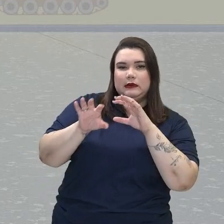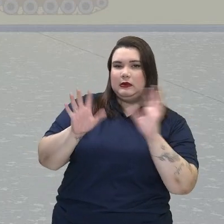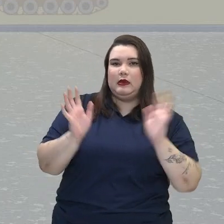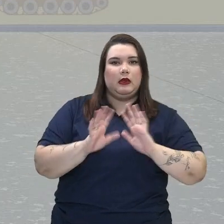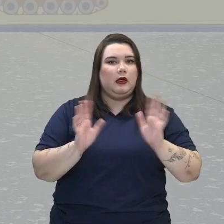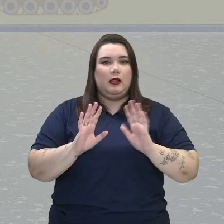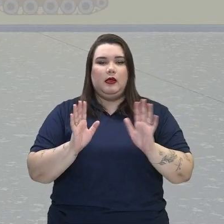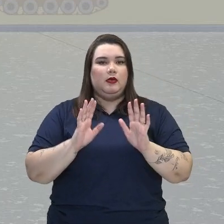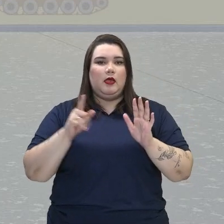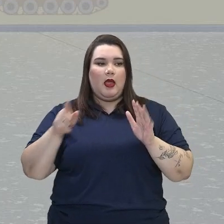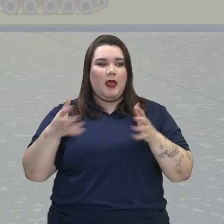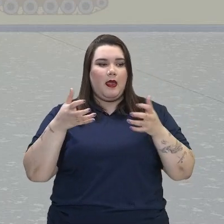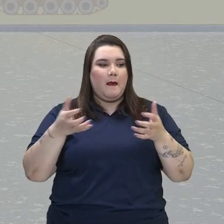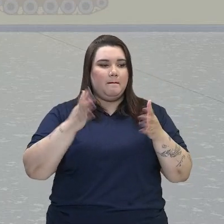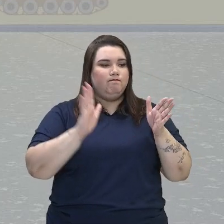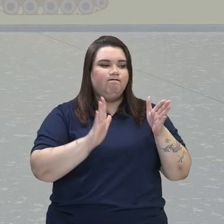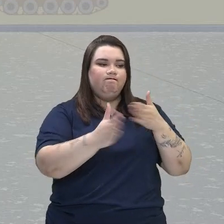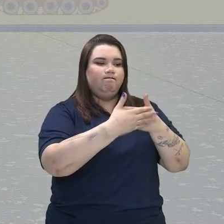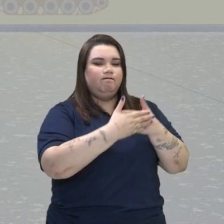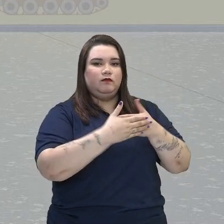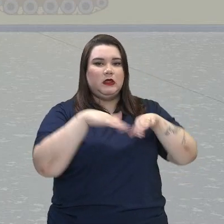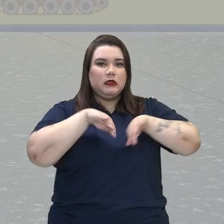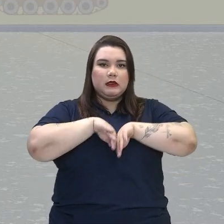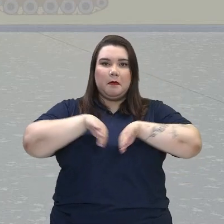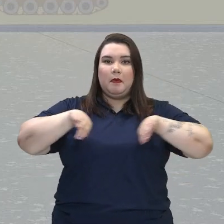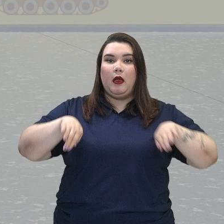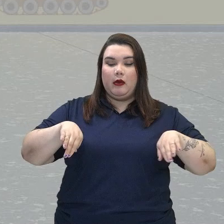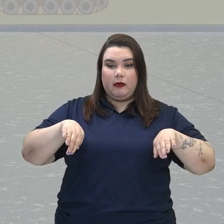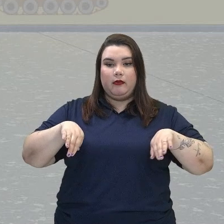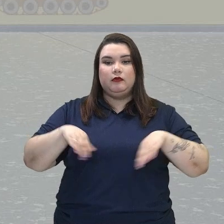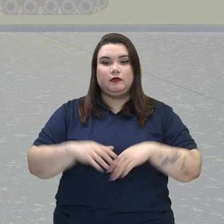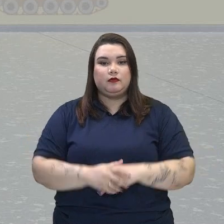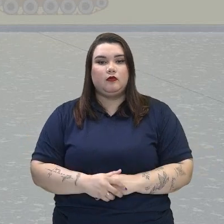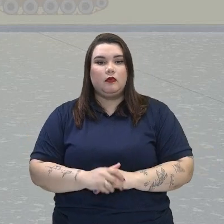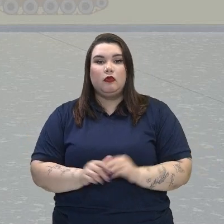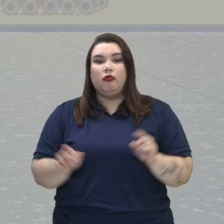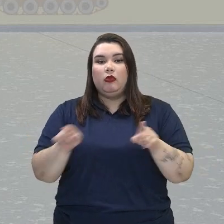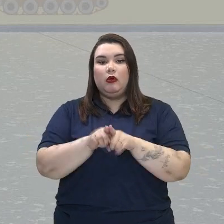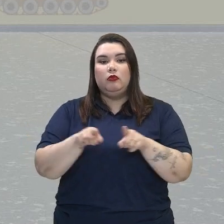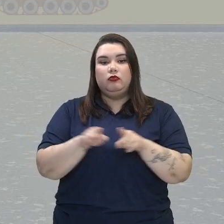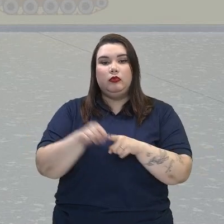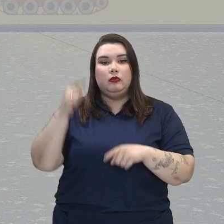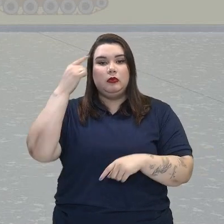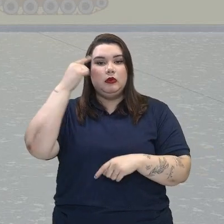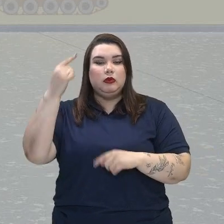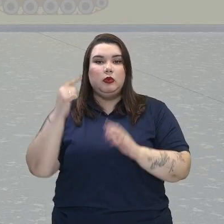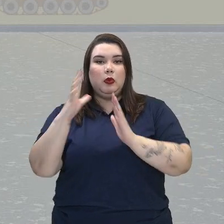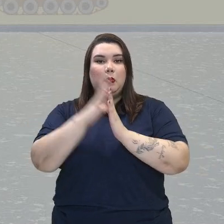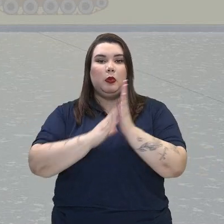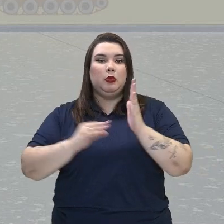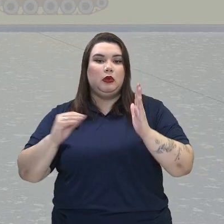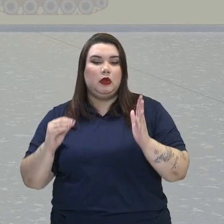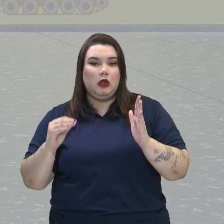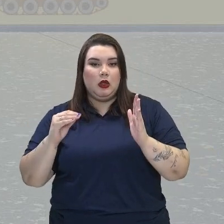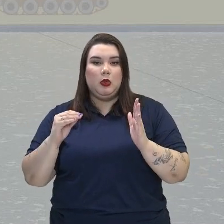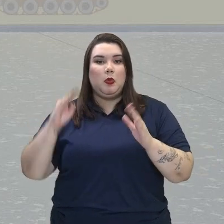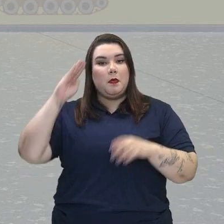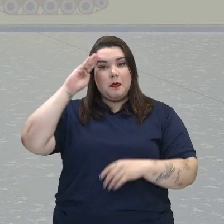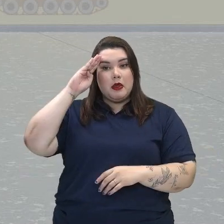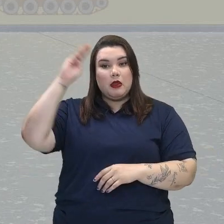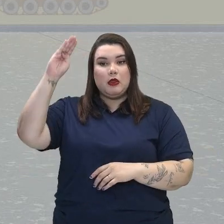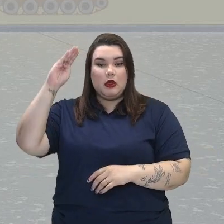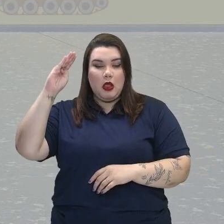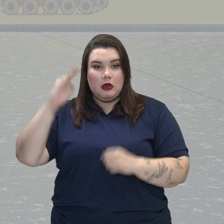socialismo avançasse na Europa. Também pensando no modelo militar, pensando numa